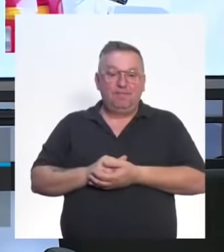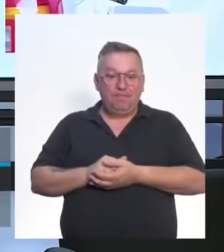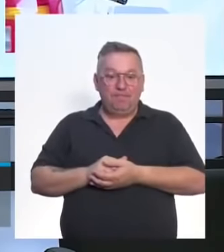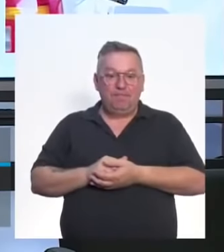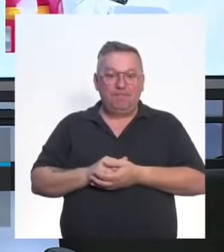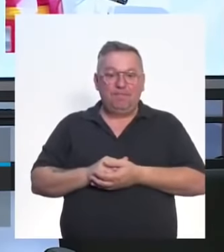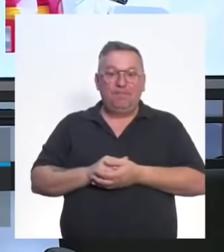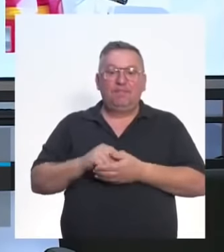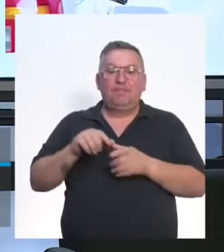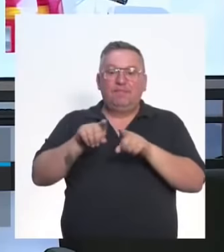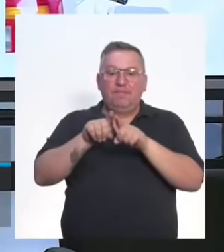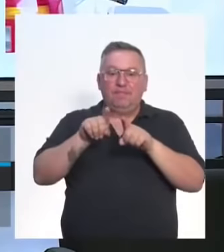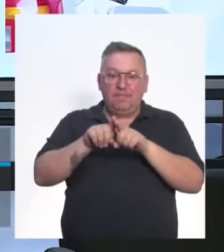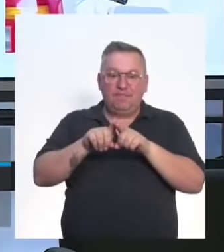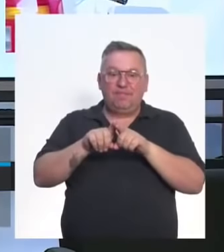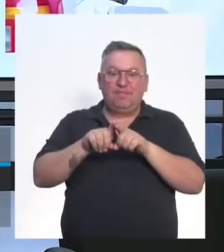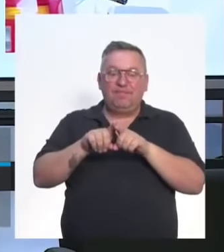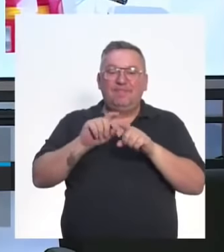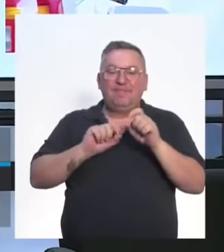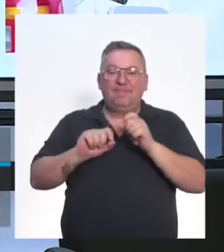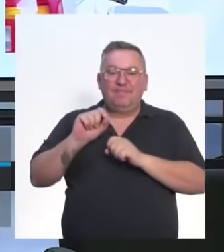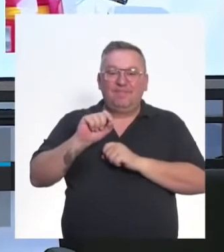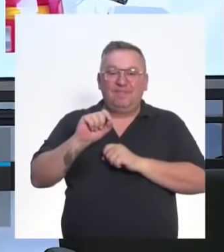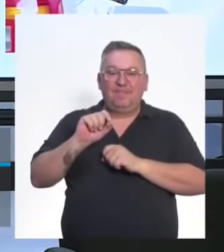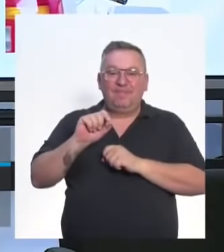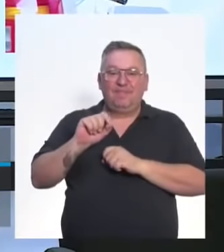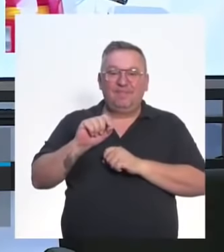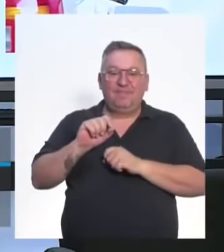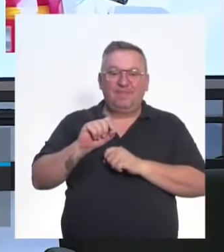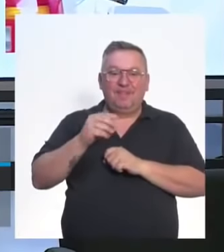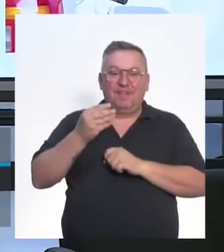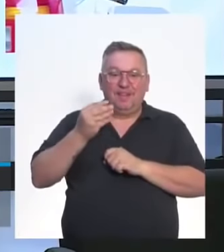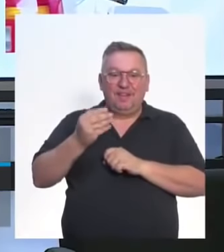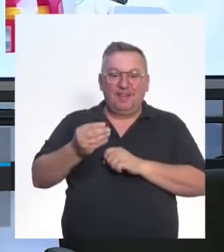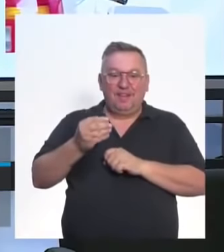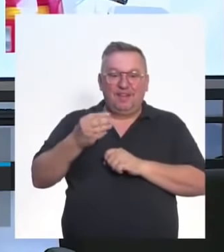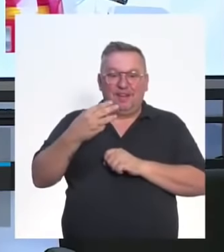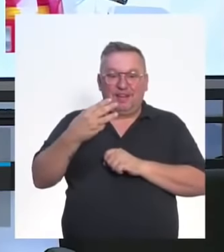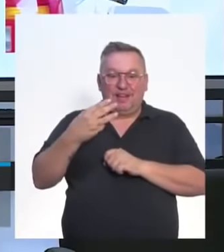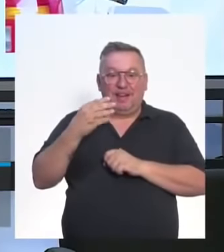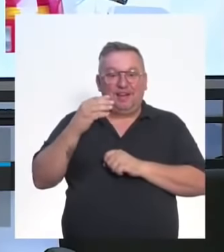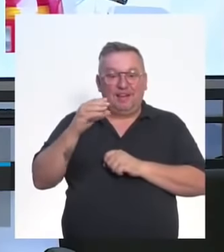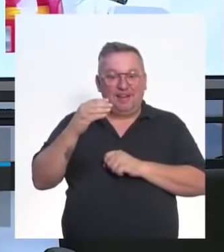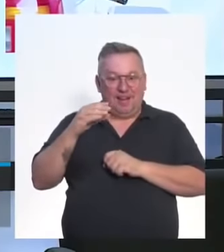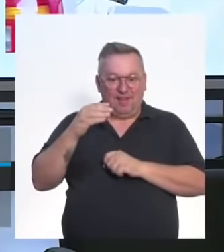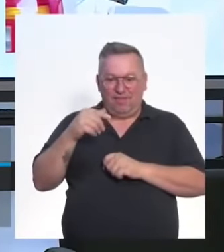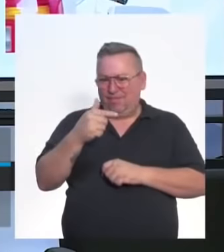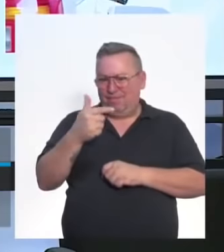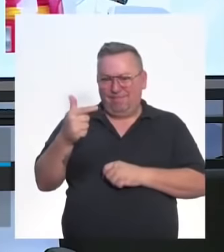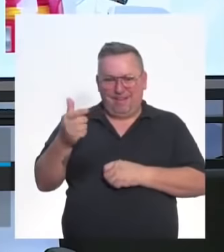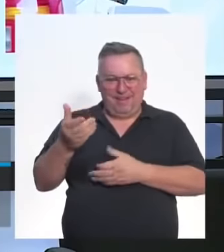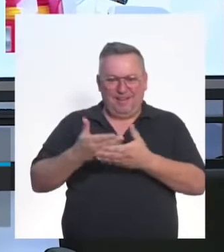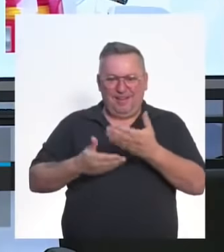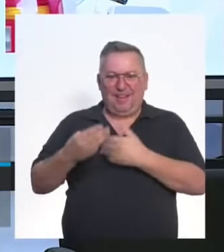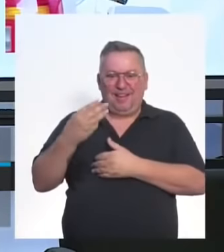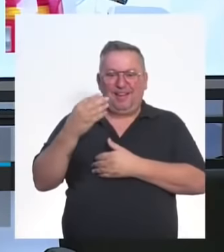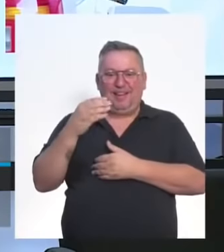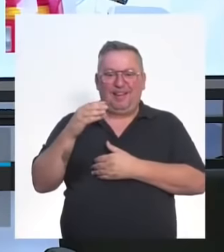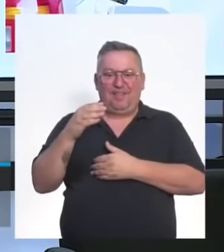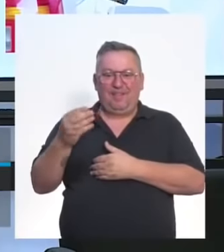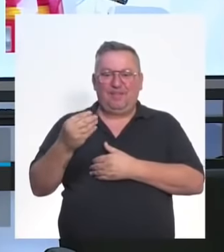89,47. Improváveis, né? Se eu der R$ 100, improváveis 3 centavos de troco, né? No arredondamento